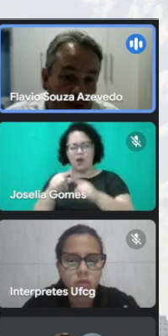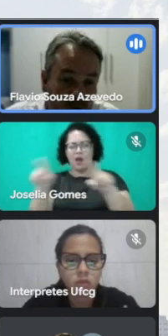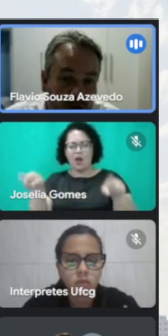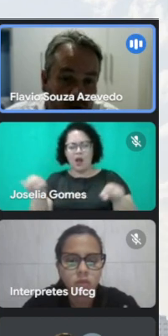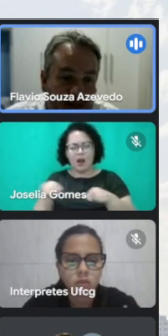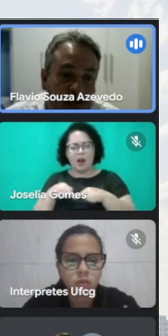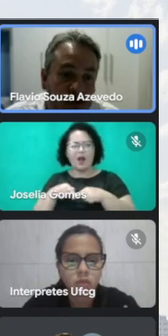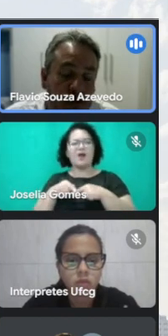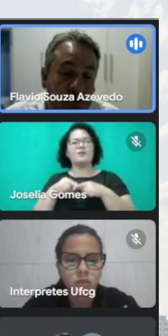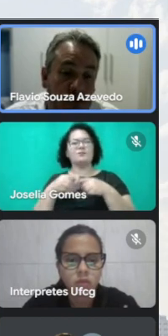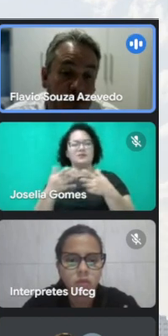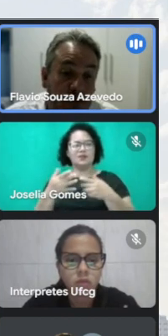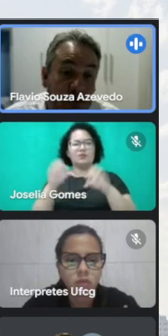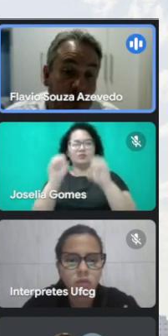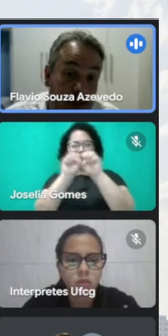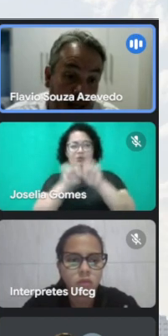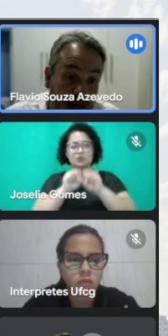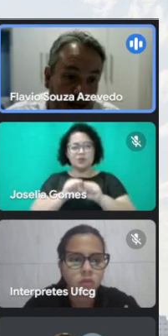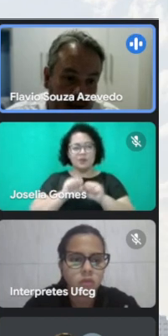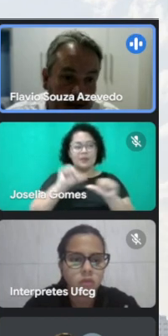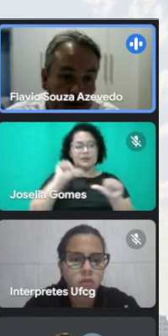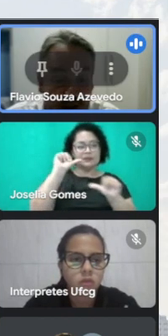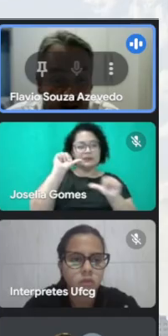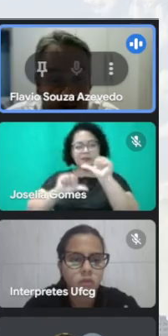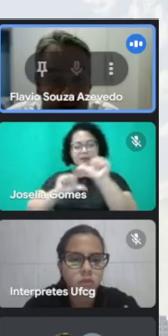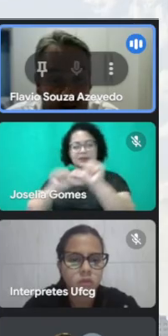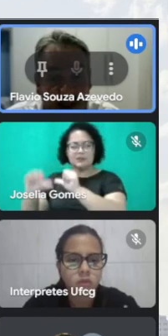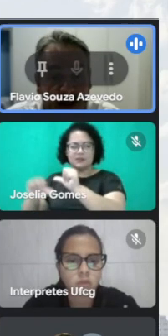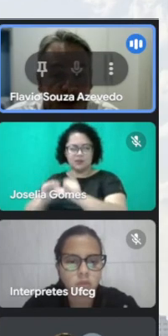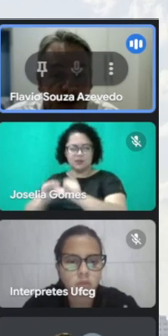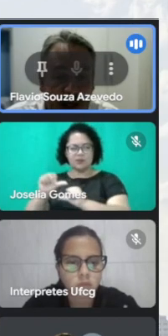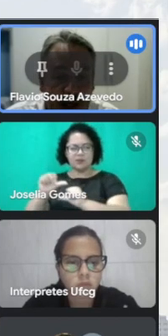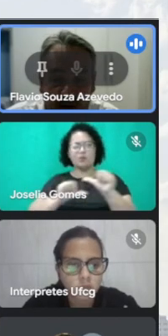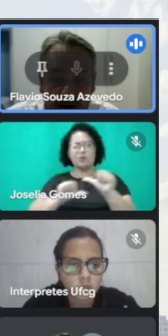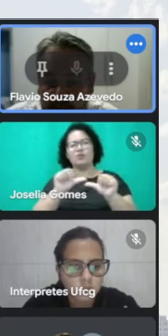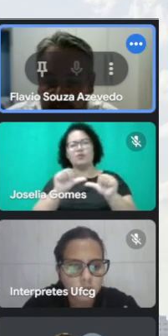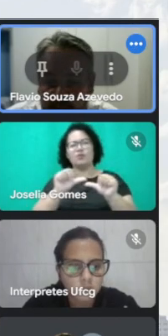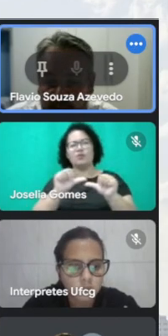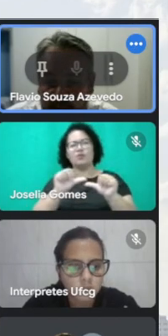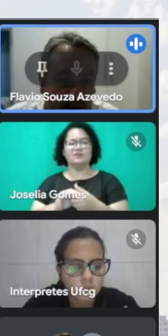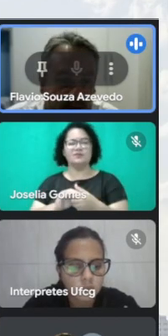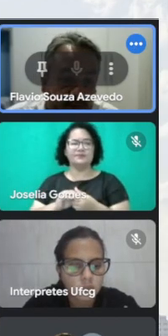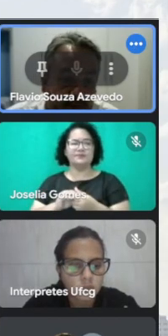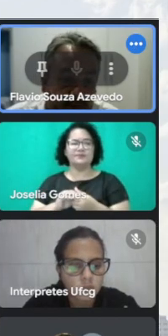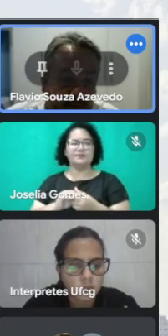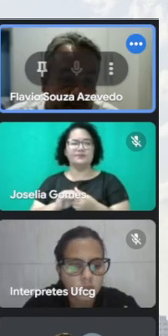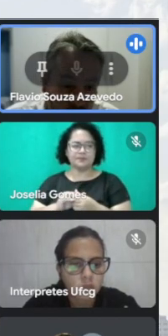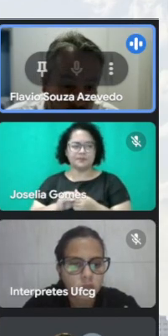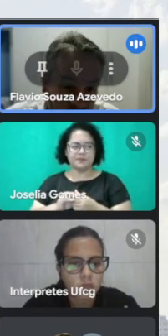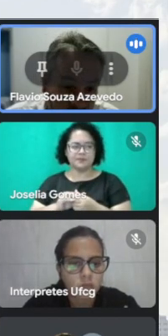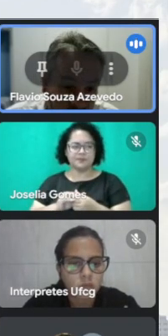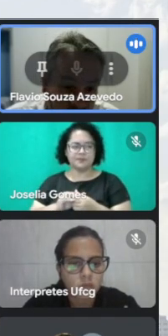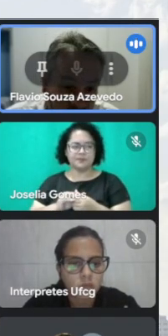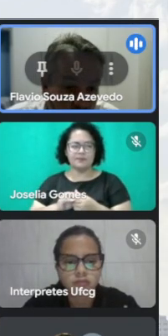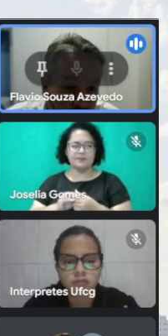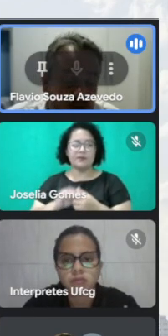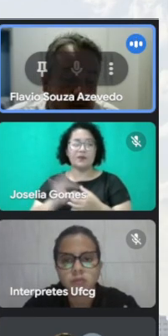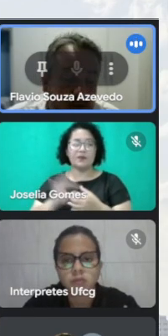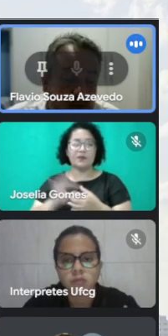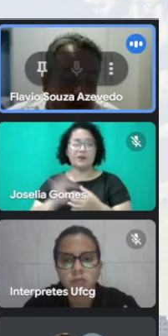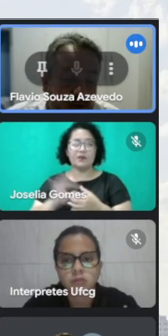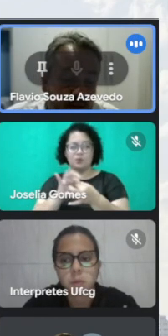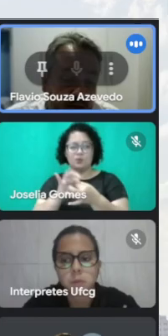contexto ecológico, essas ondas úmidas são intermediárias, né, entre os ecossistemas terrestres e aquáticos, como eu falei. No contexto